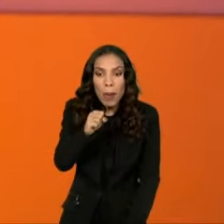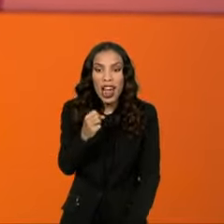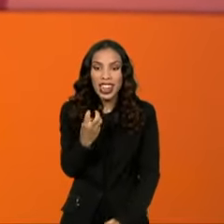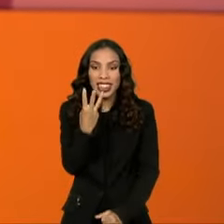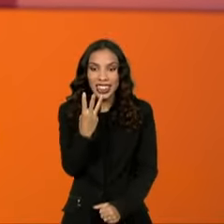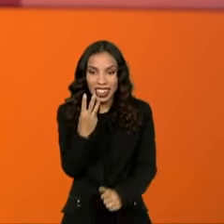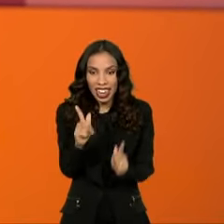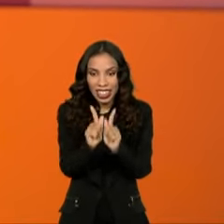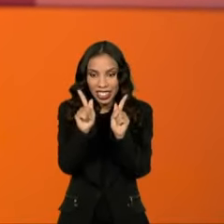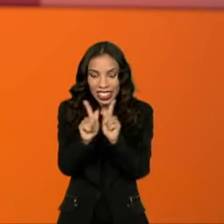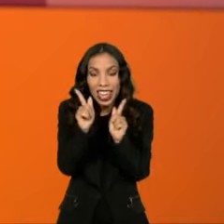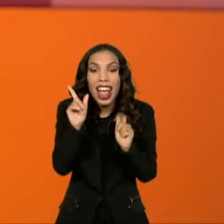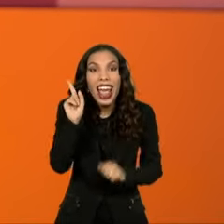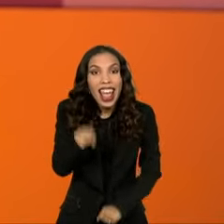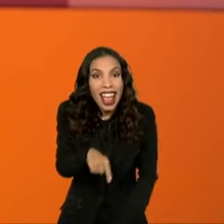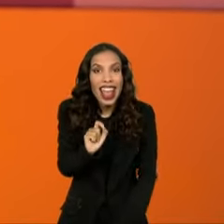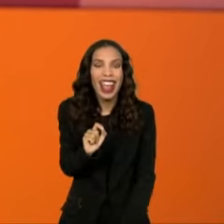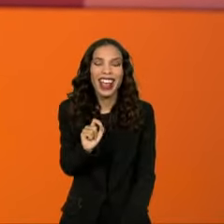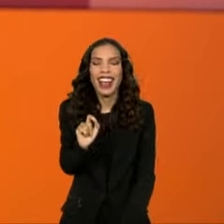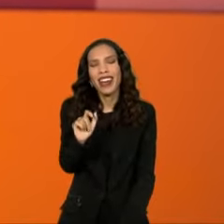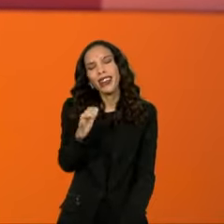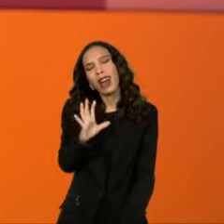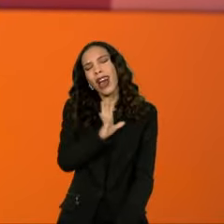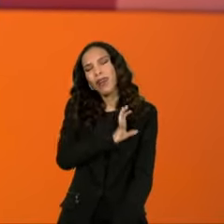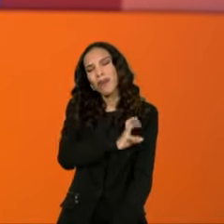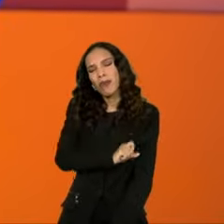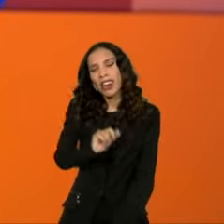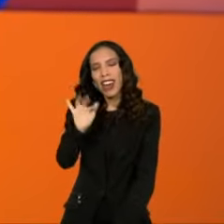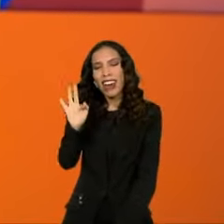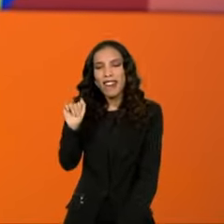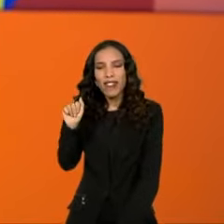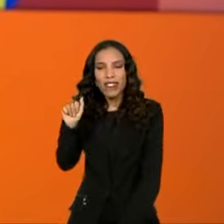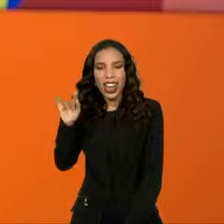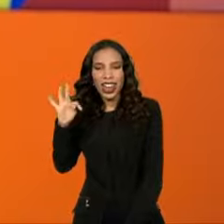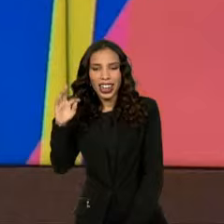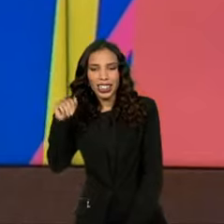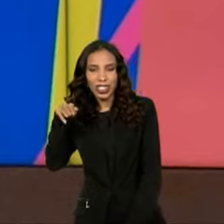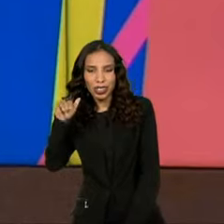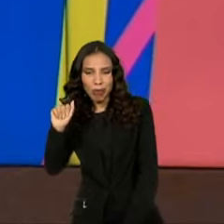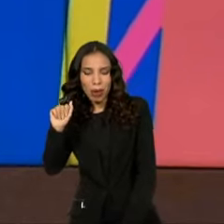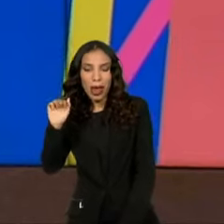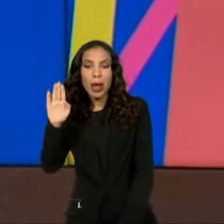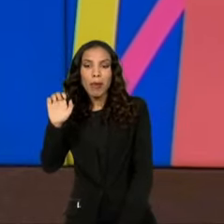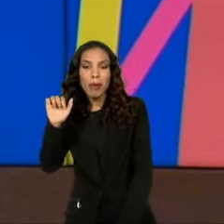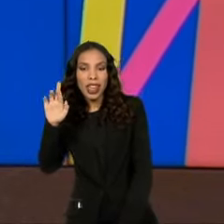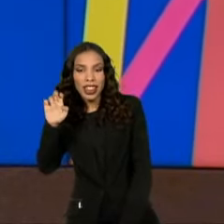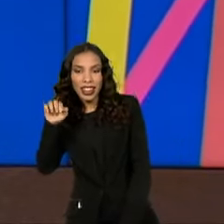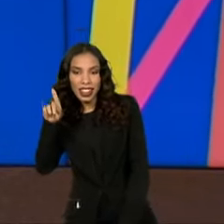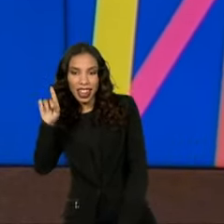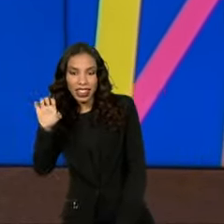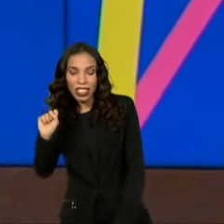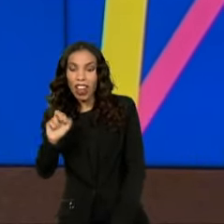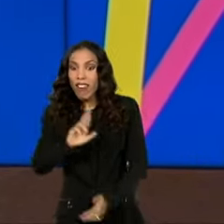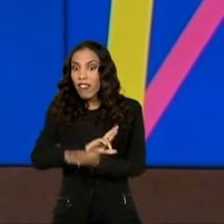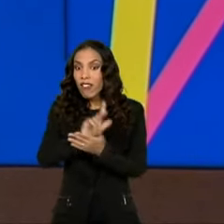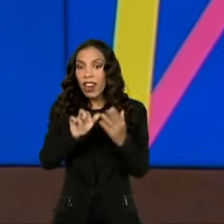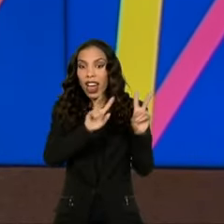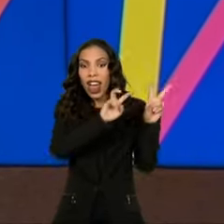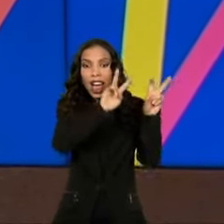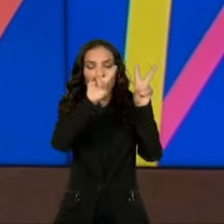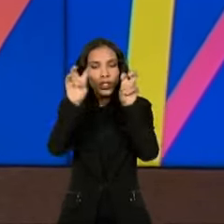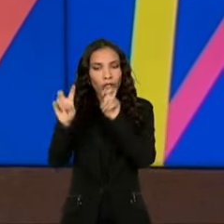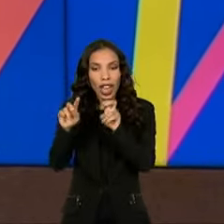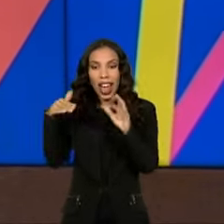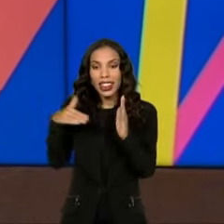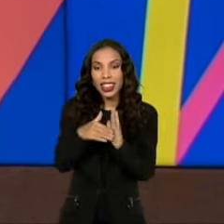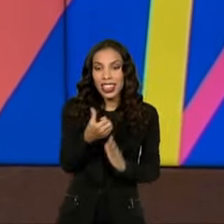a nossa querida Fátima Bernardes. Bem-vinda, minha linda. Vamos falar de vários assuntos até às 18h, entre eles,